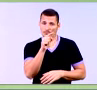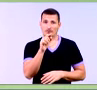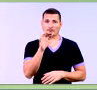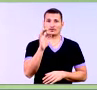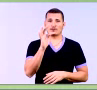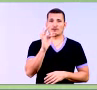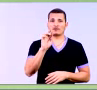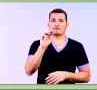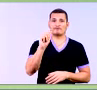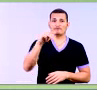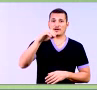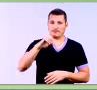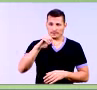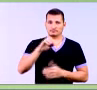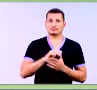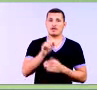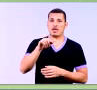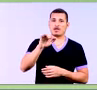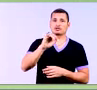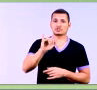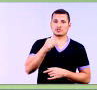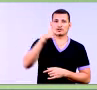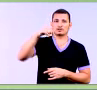qual? jQuery,